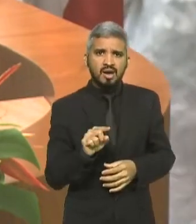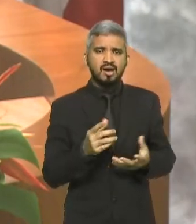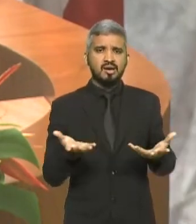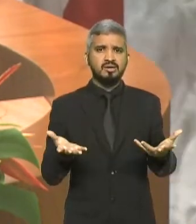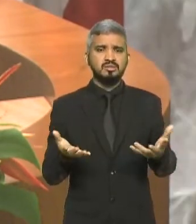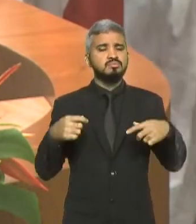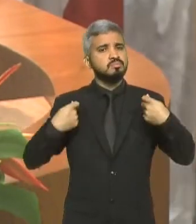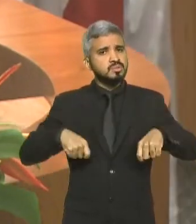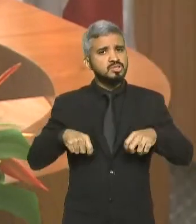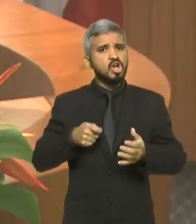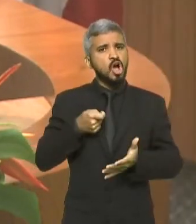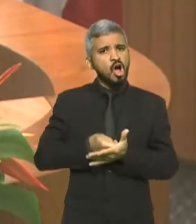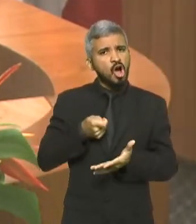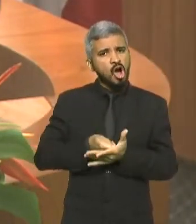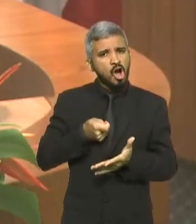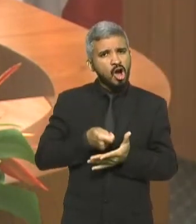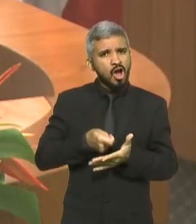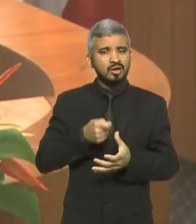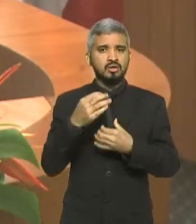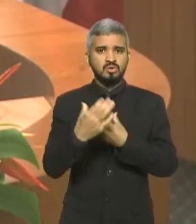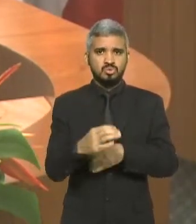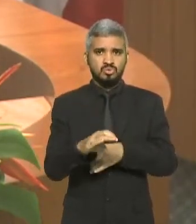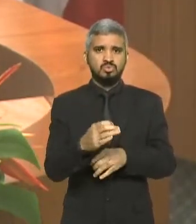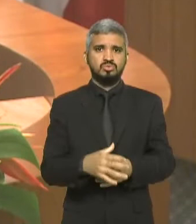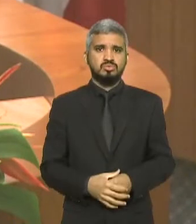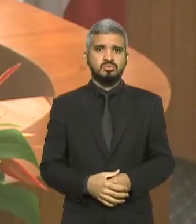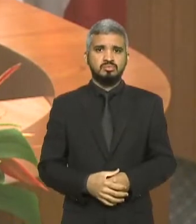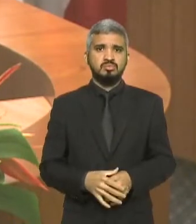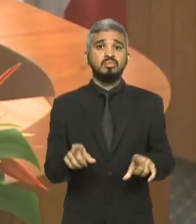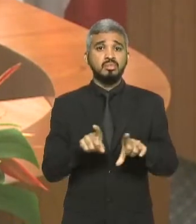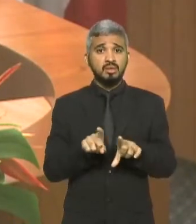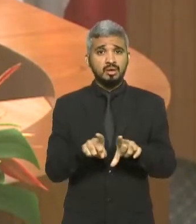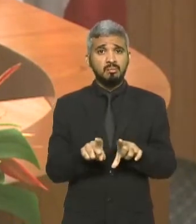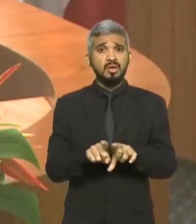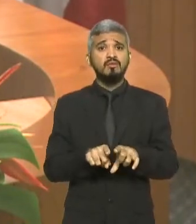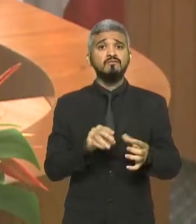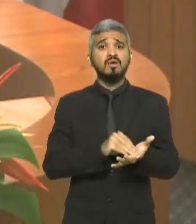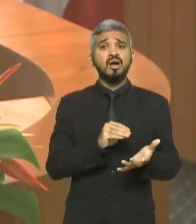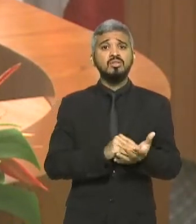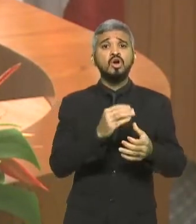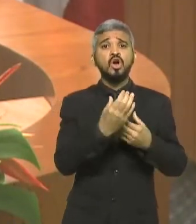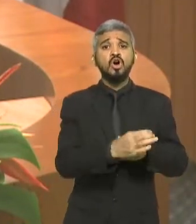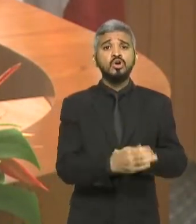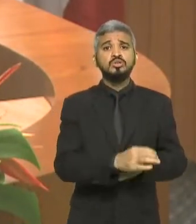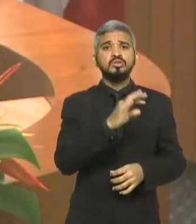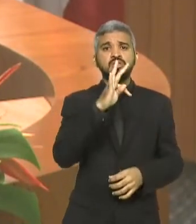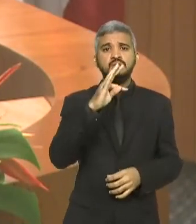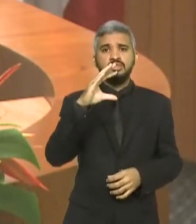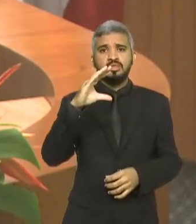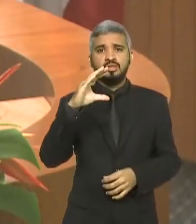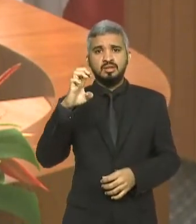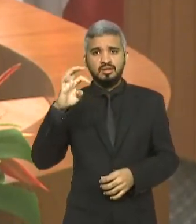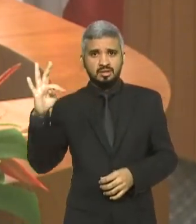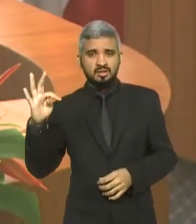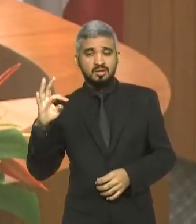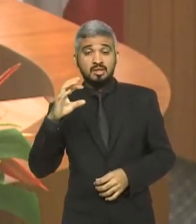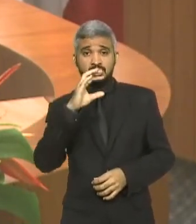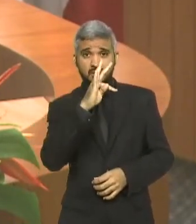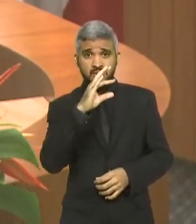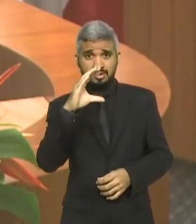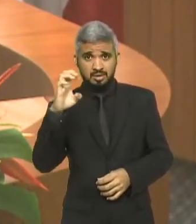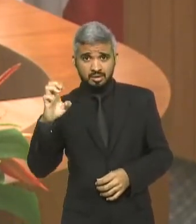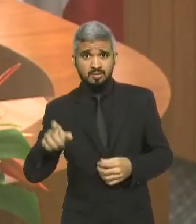também pela realização de concurso público no Tribunal de Justiça, na própria Assembleia Legislativa, nós somos defensores,